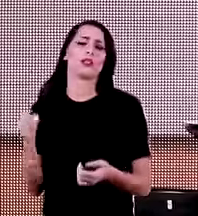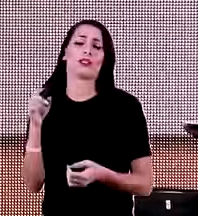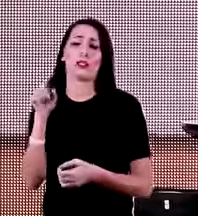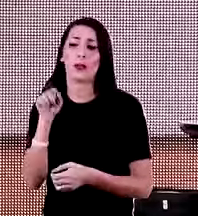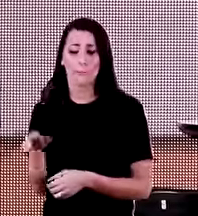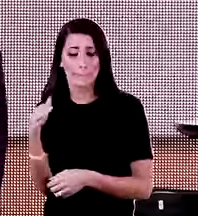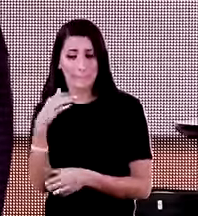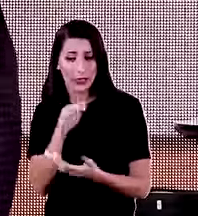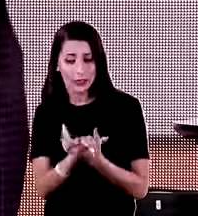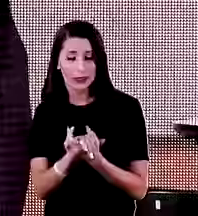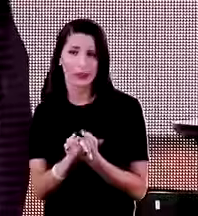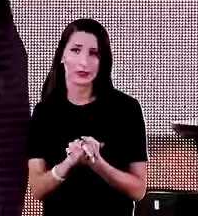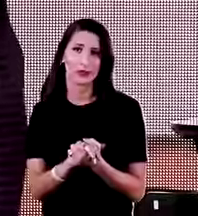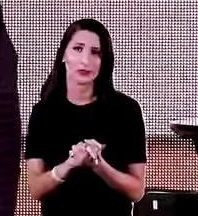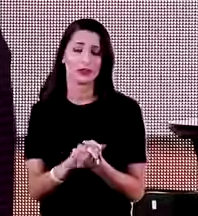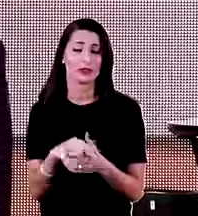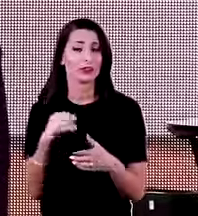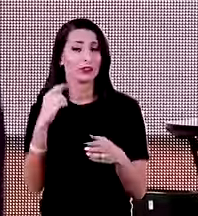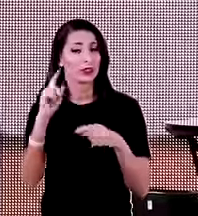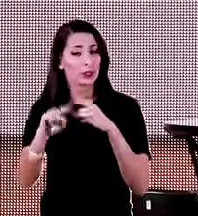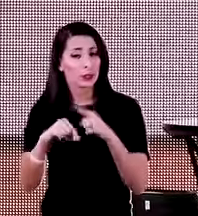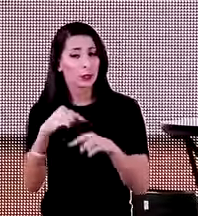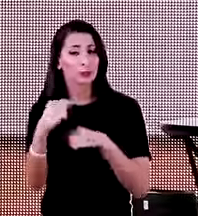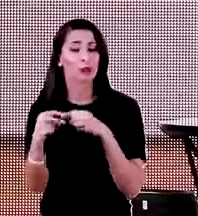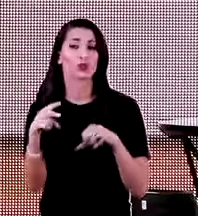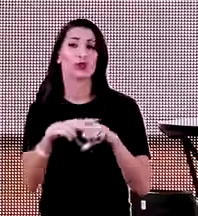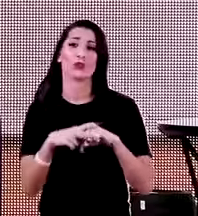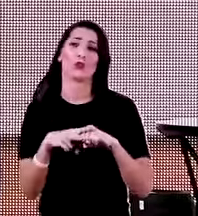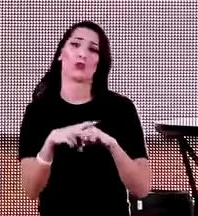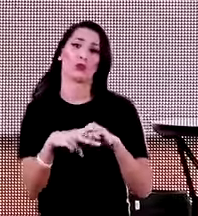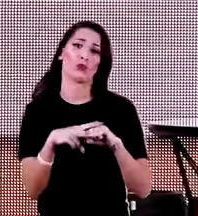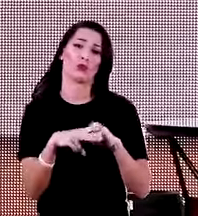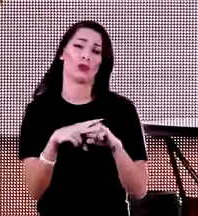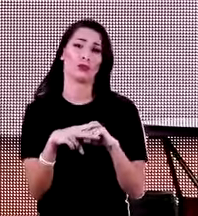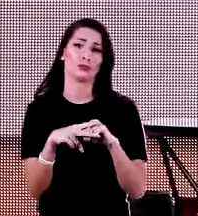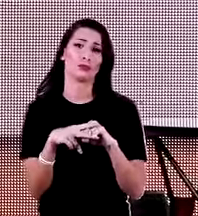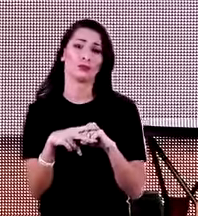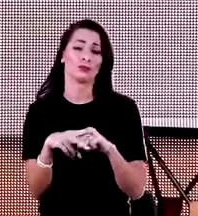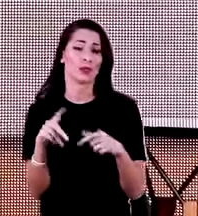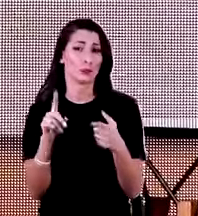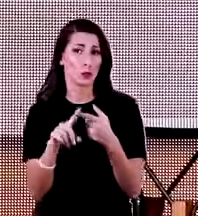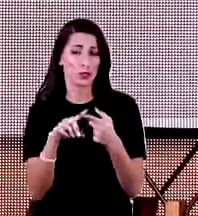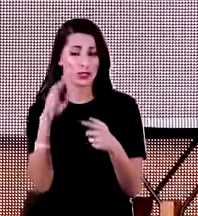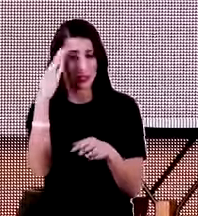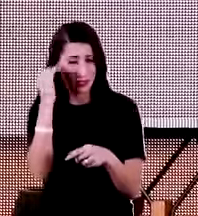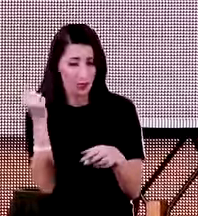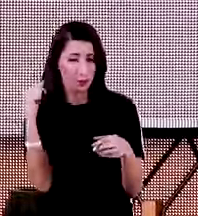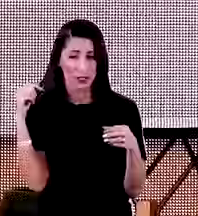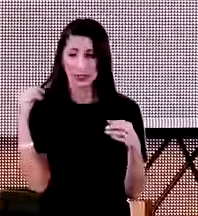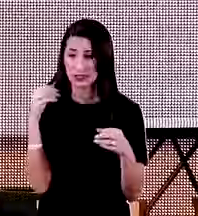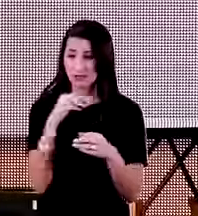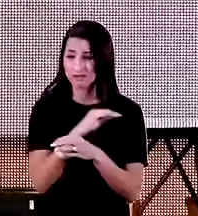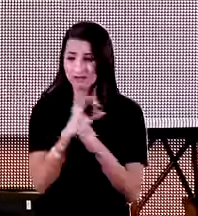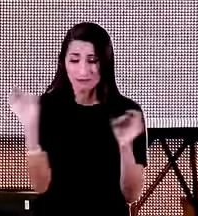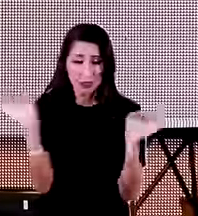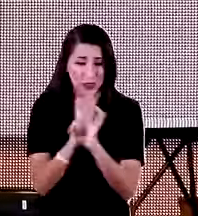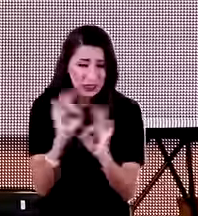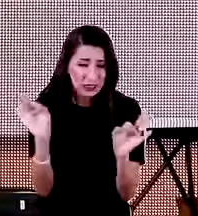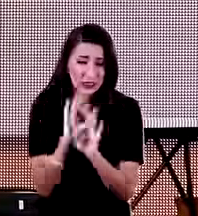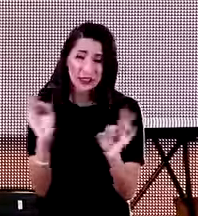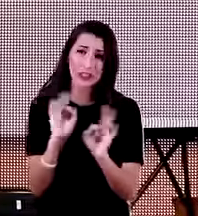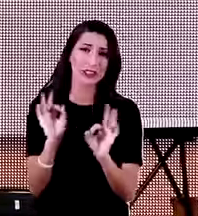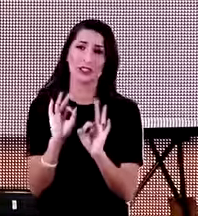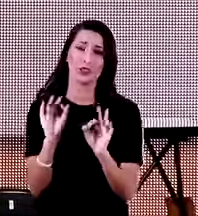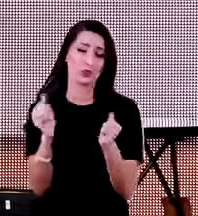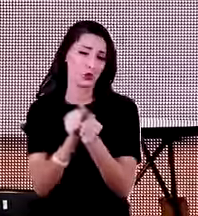viúva significava que ela não ia ter mais ninguém por ela. Mas só que não era ela sozinha. Era Ruth, Noemi e